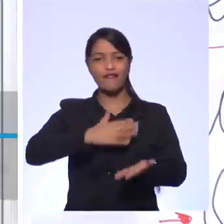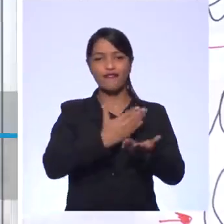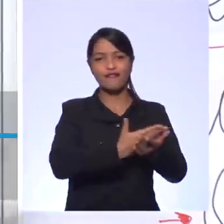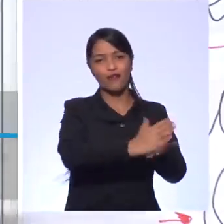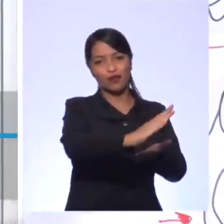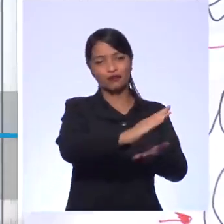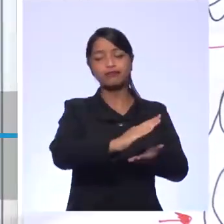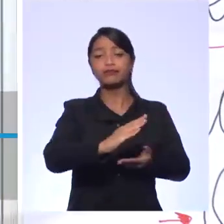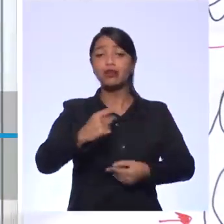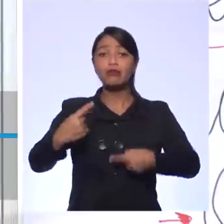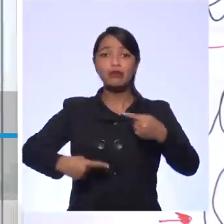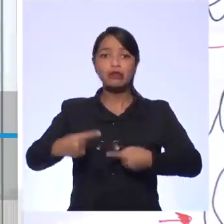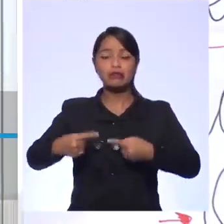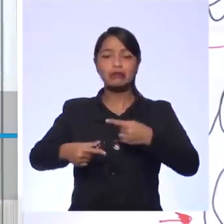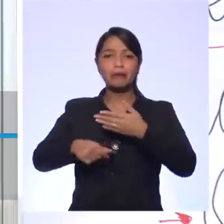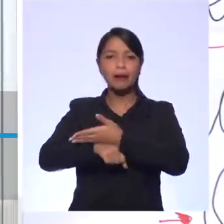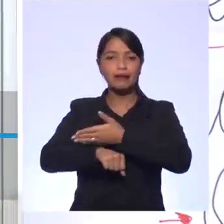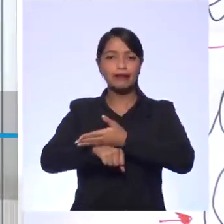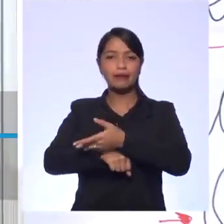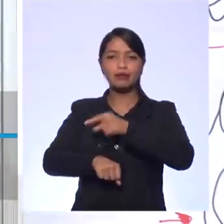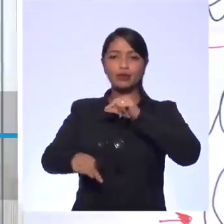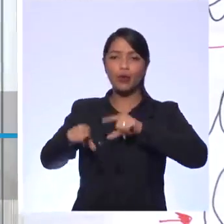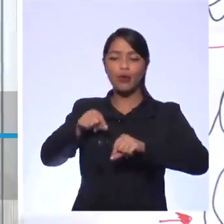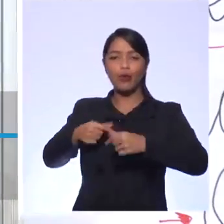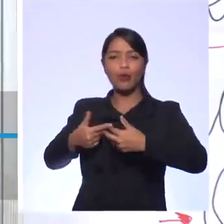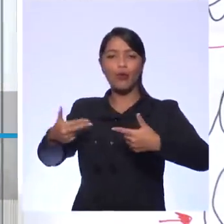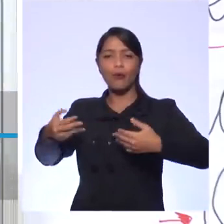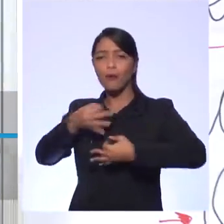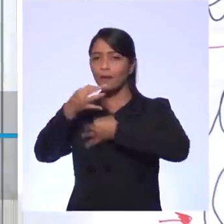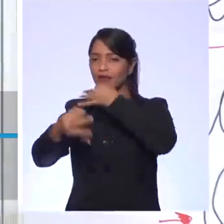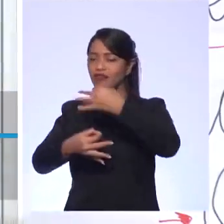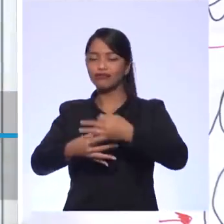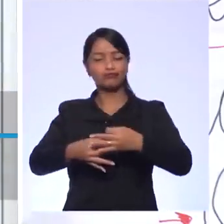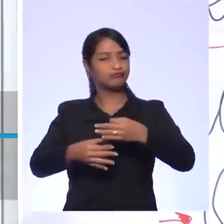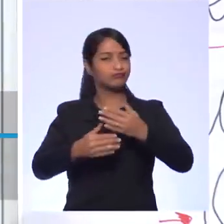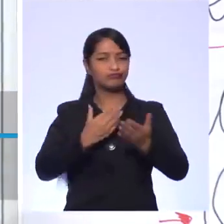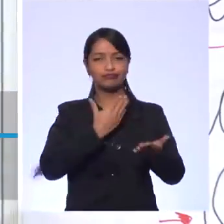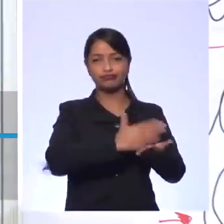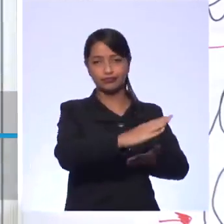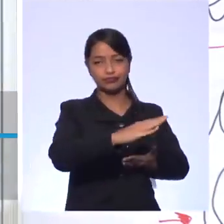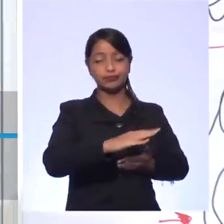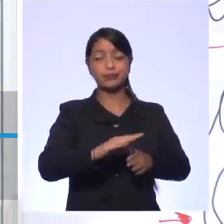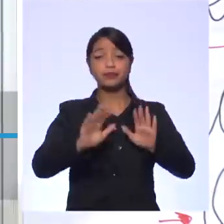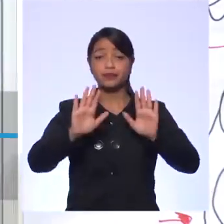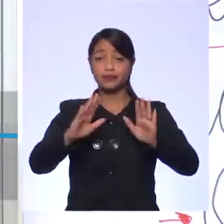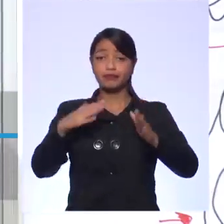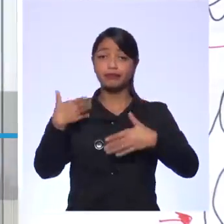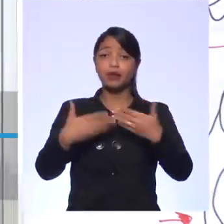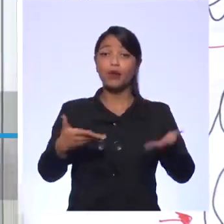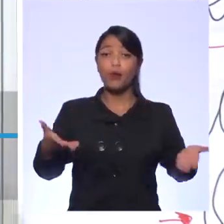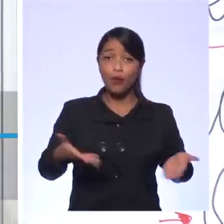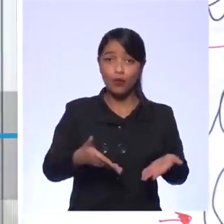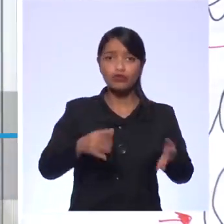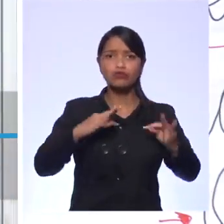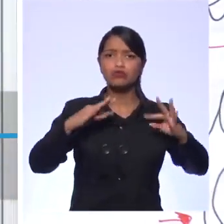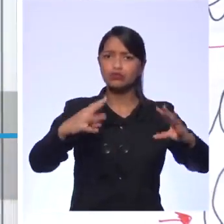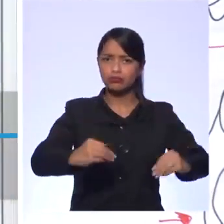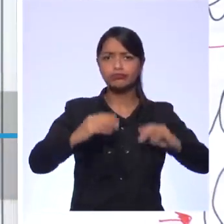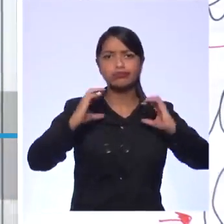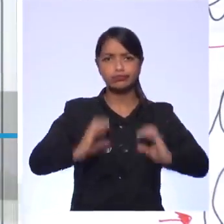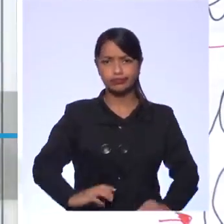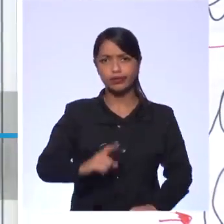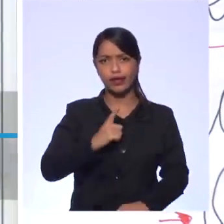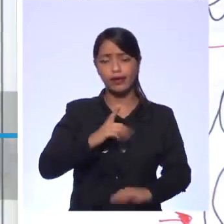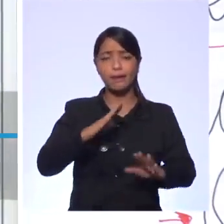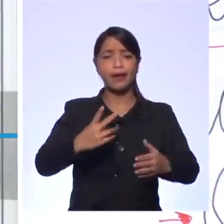escolha política das cidades. Então, percebam, hoje, todos nós somos cidadãos. Mas lá na Roma